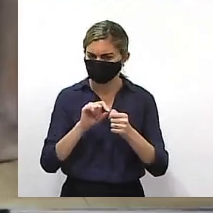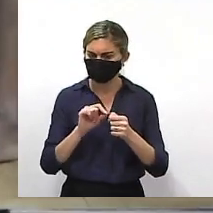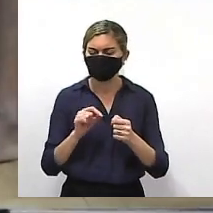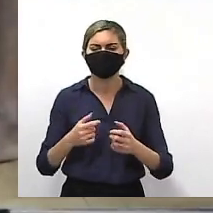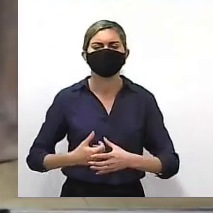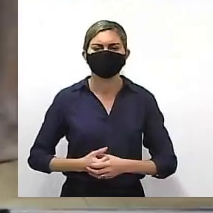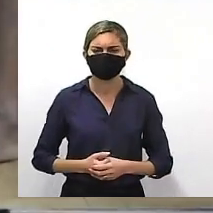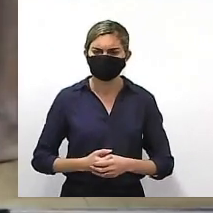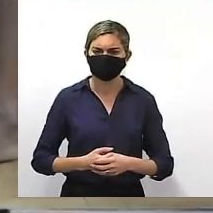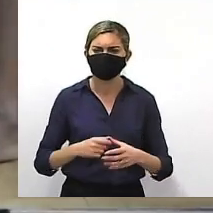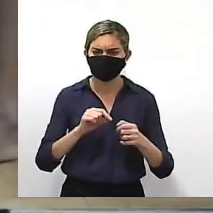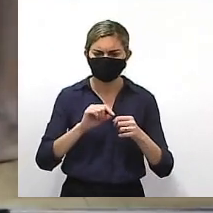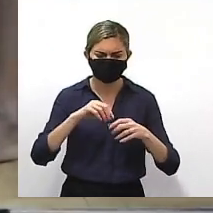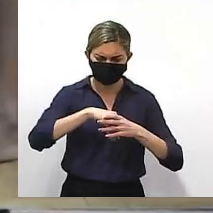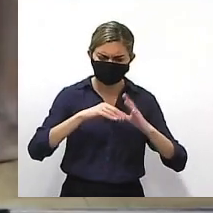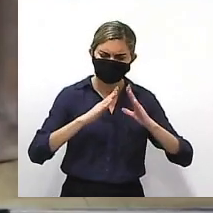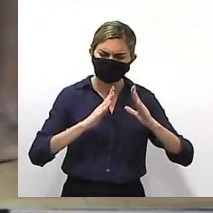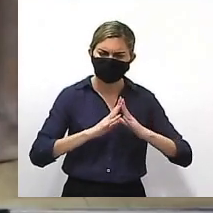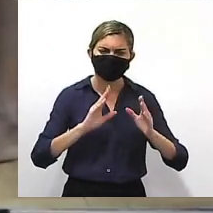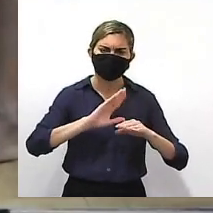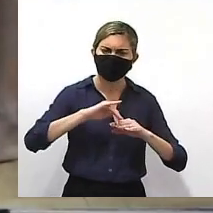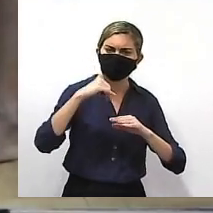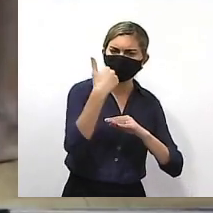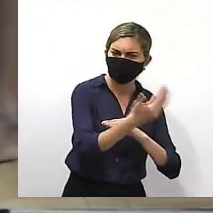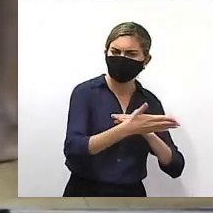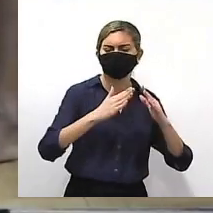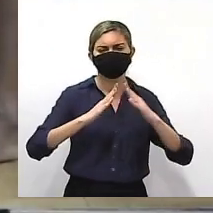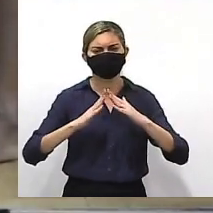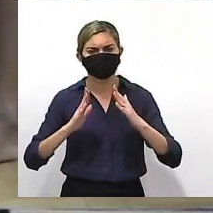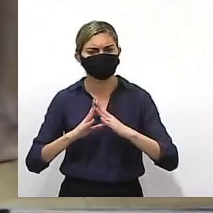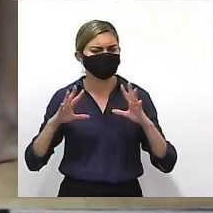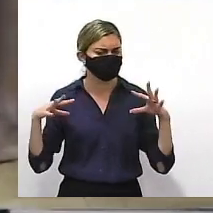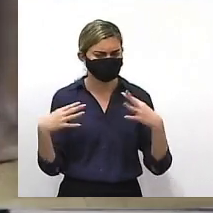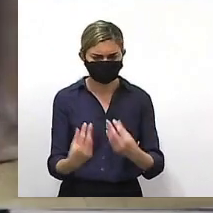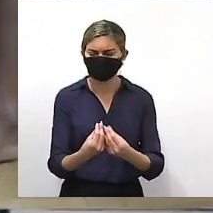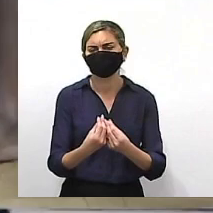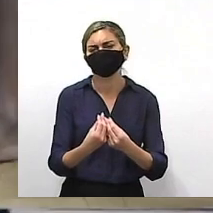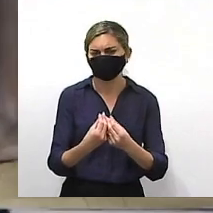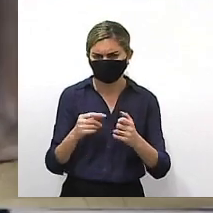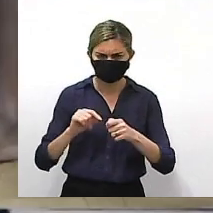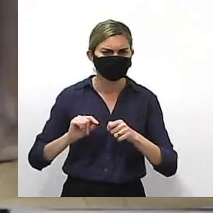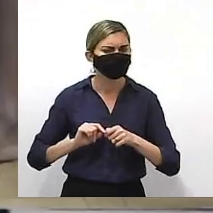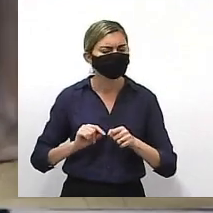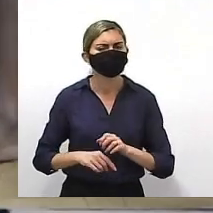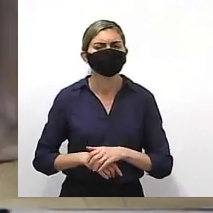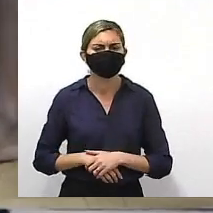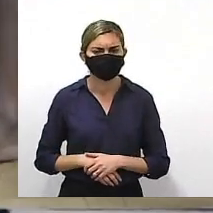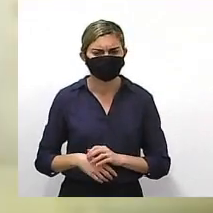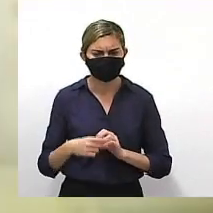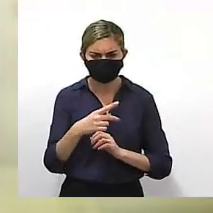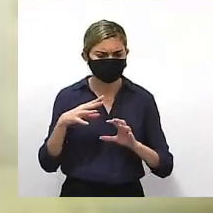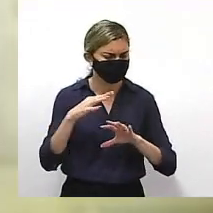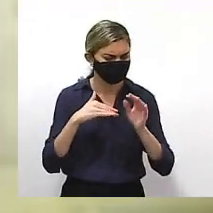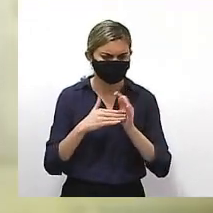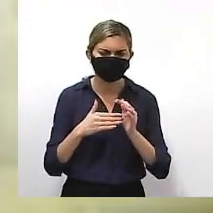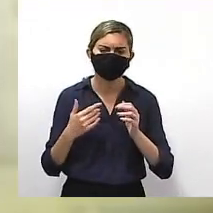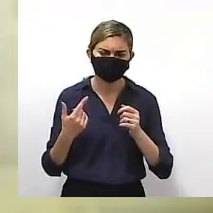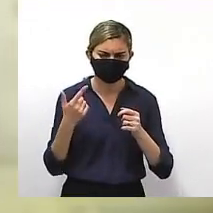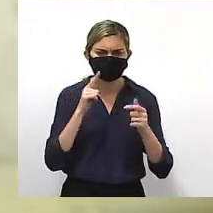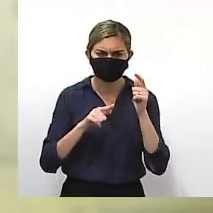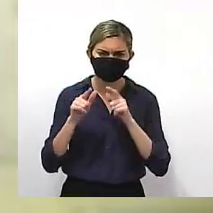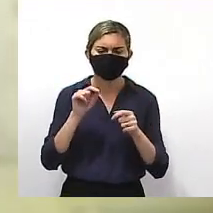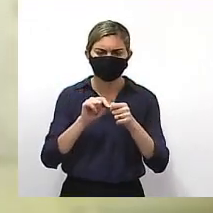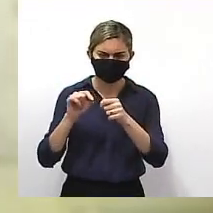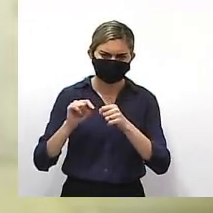do viveiro, faz dentro de casa. A gente faz fora de casa. De tudo a gente faz um pouquinho. Porque de tudo a gente quer aprender, que a gente só